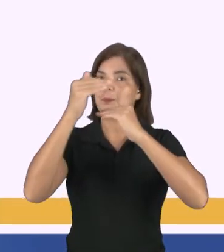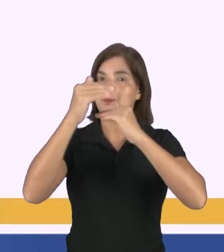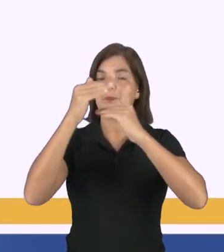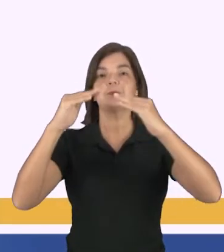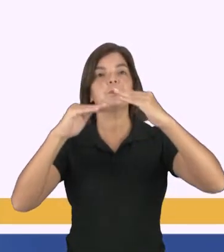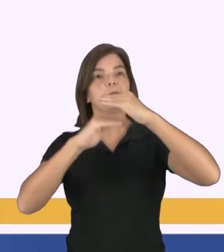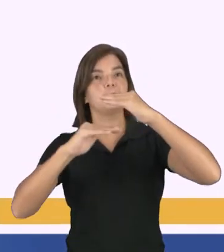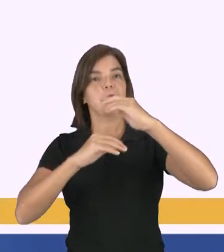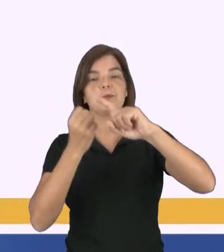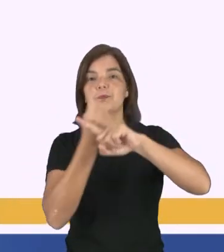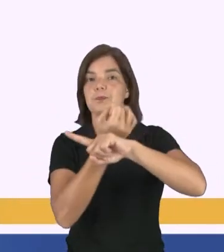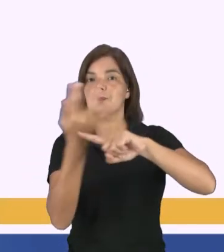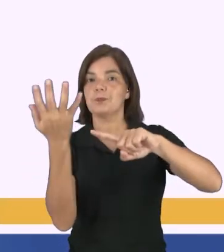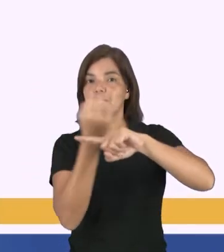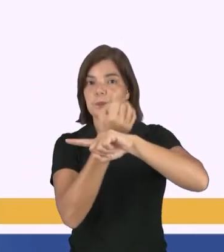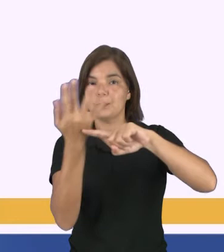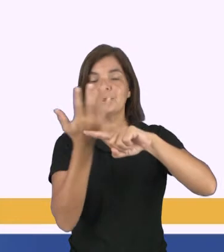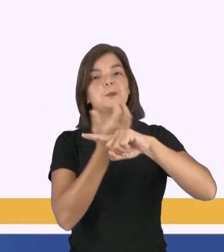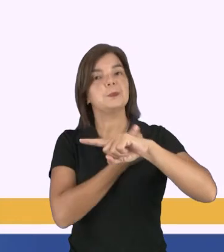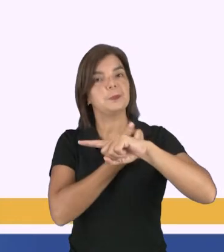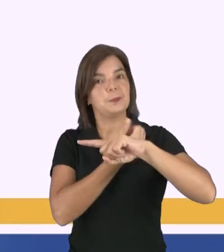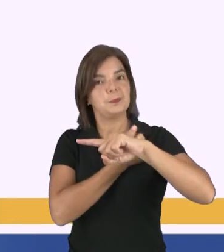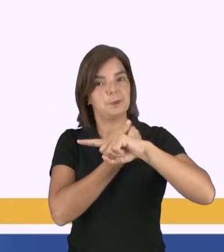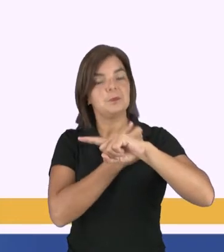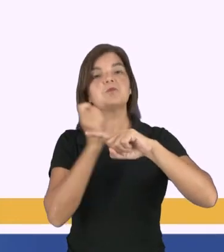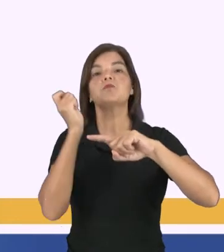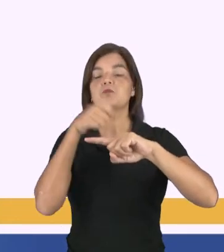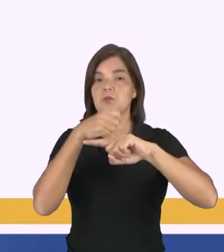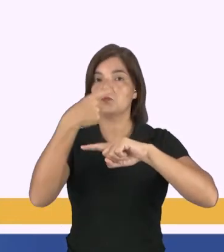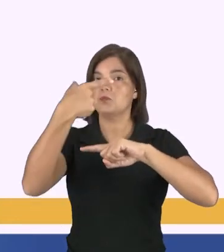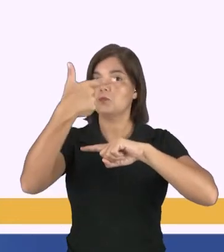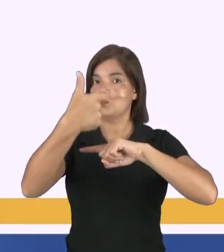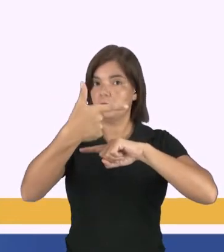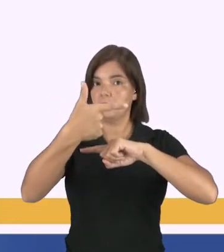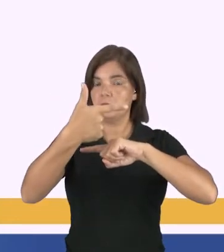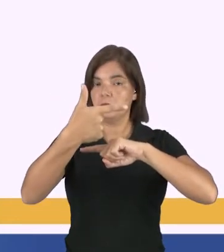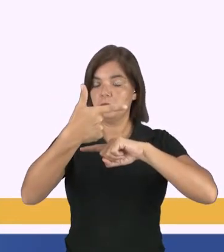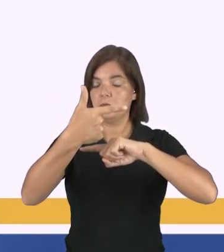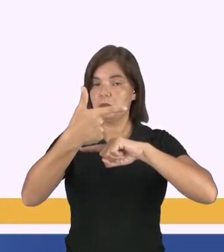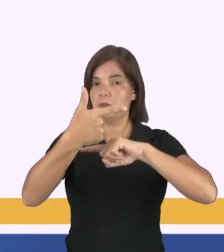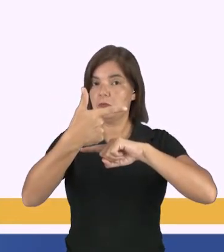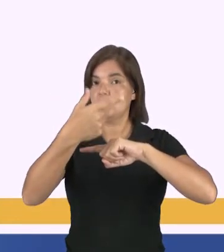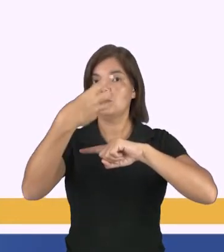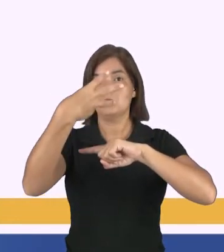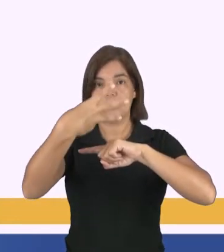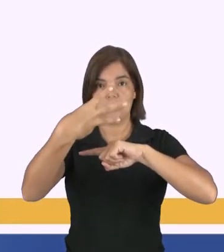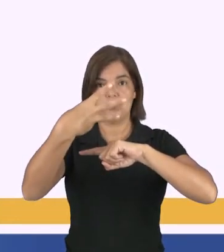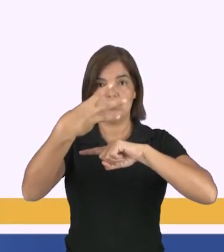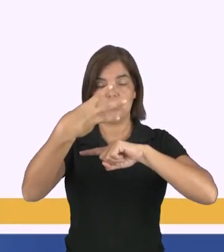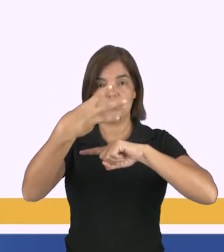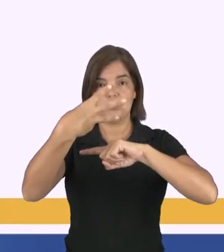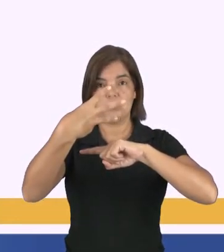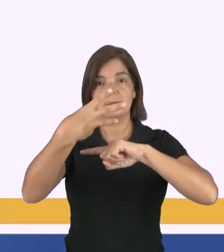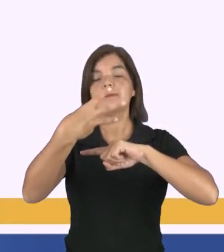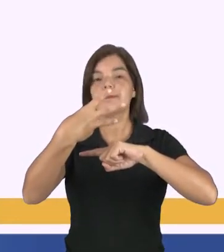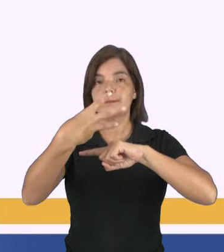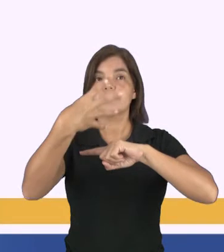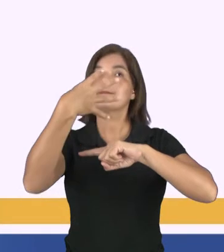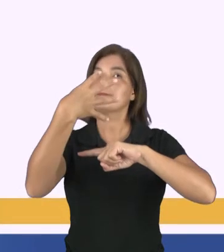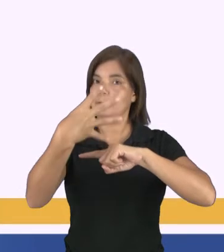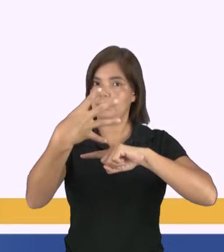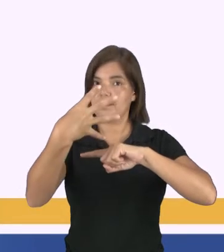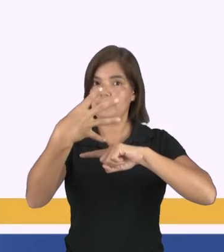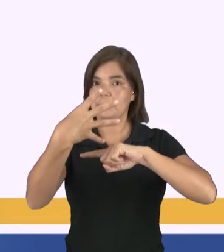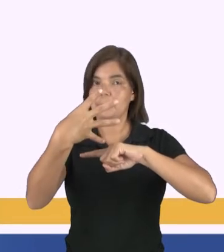o numerador da fração está em cima ele pode ser dois ele pode ser 3 ou ele pode ser